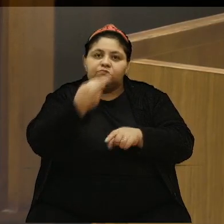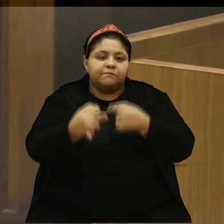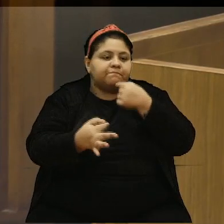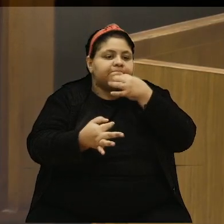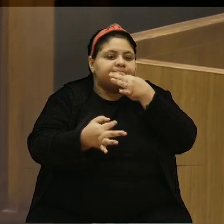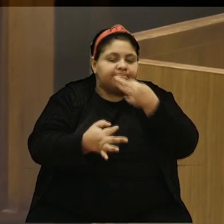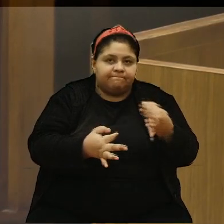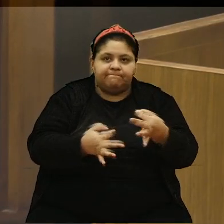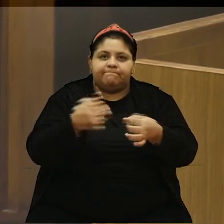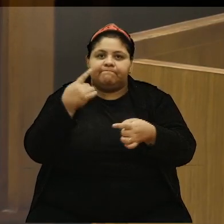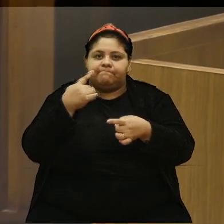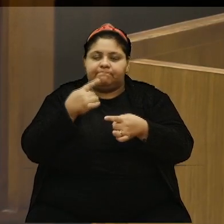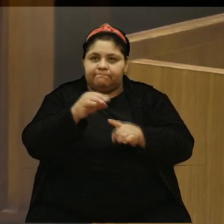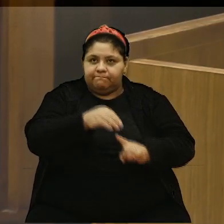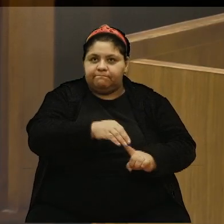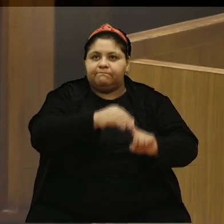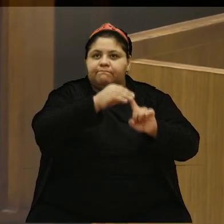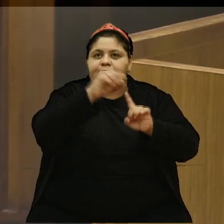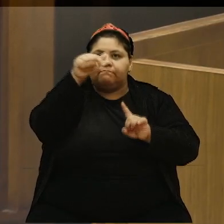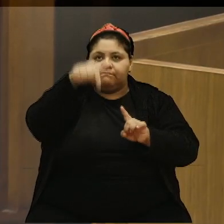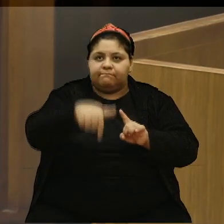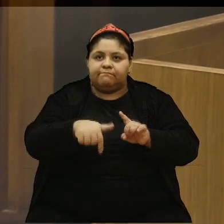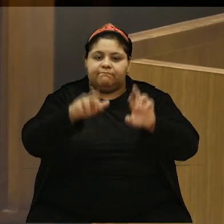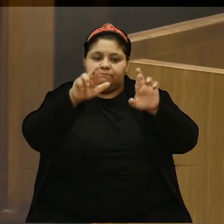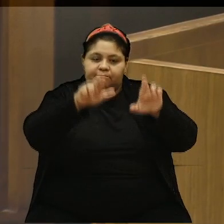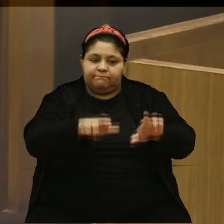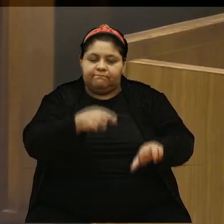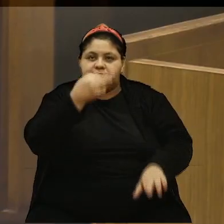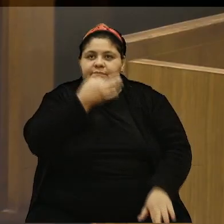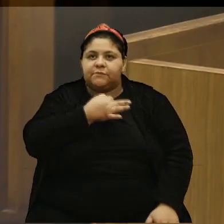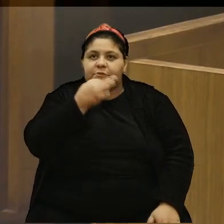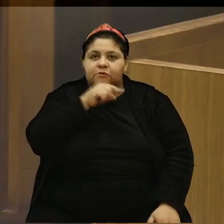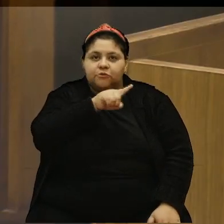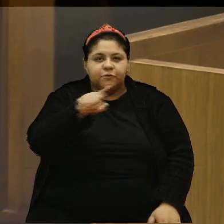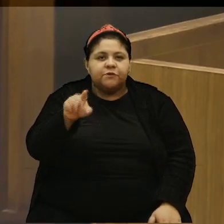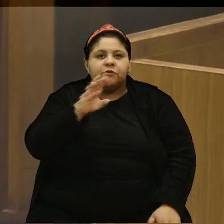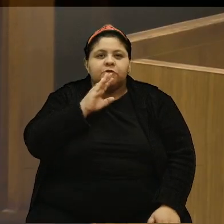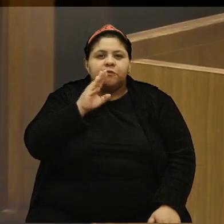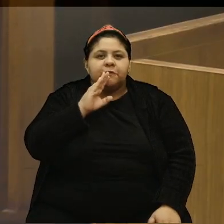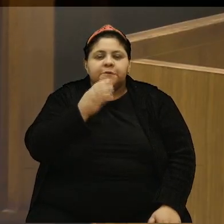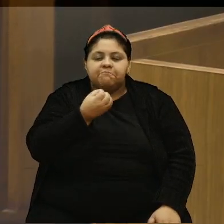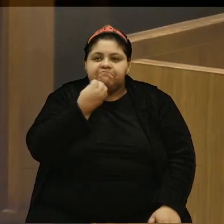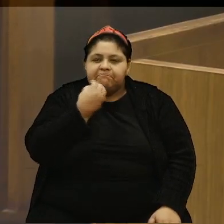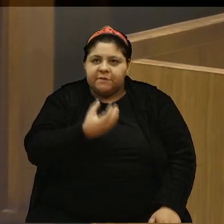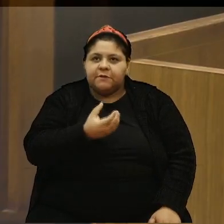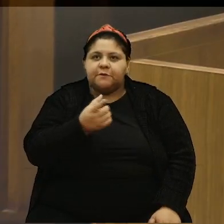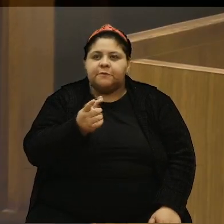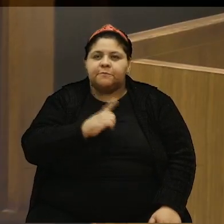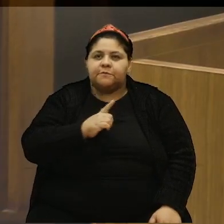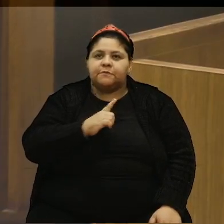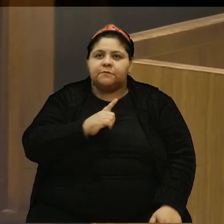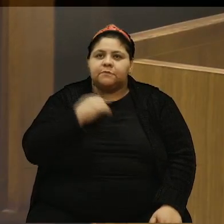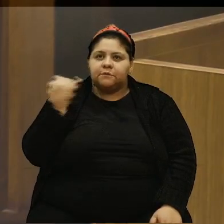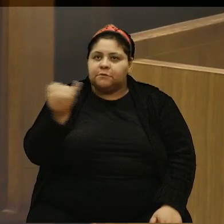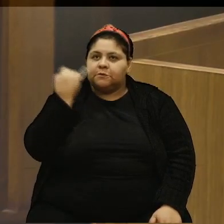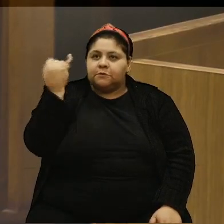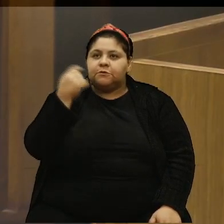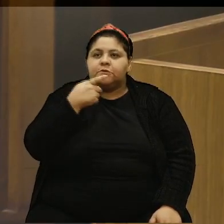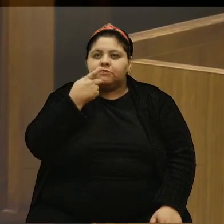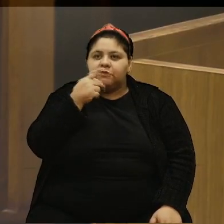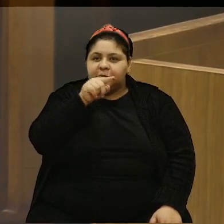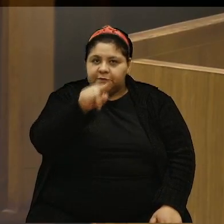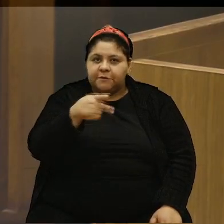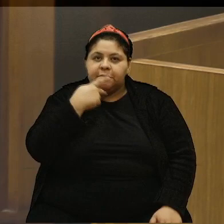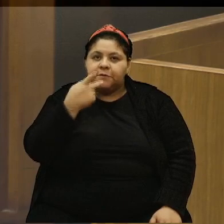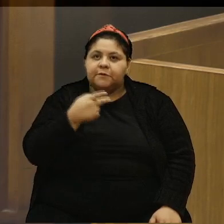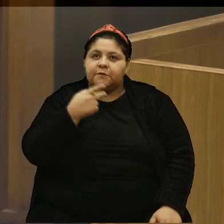vocês, principalmente aqui nessas regiões da cidade onde vocês conhecem bem e tem, é importante que vocês falem, é importante que